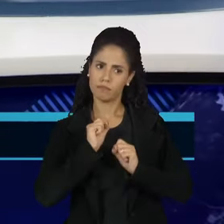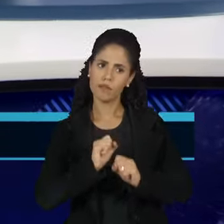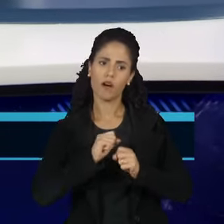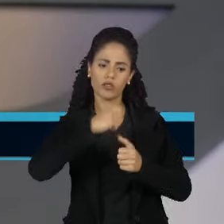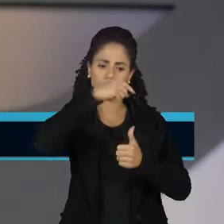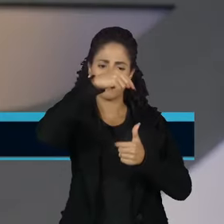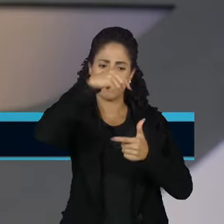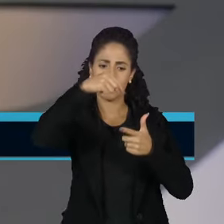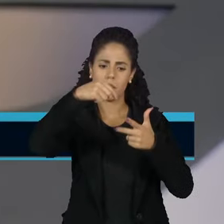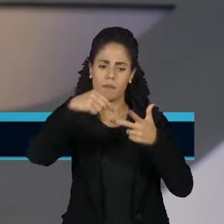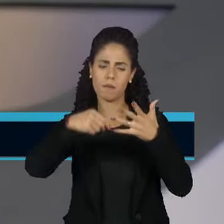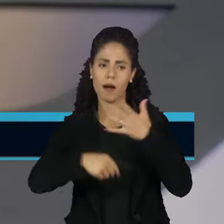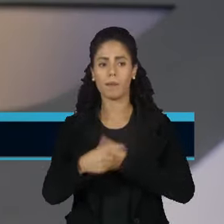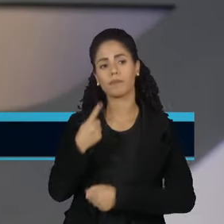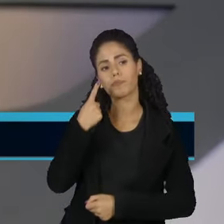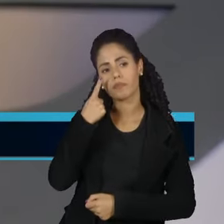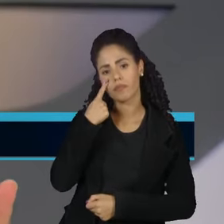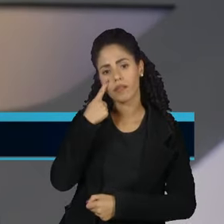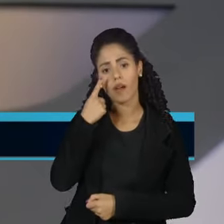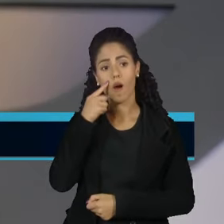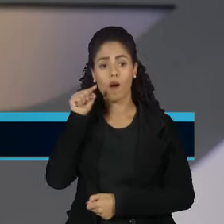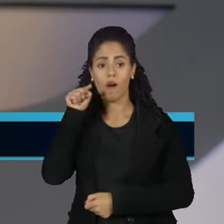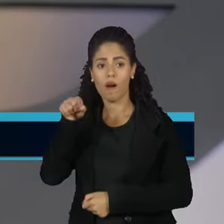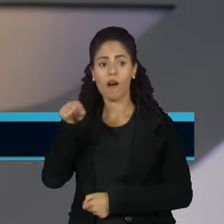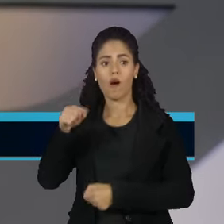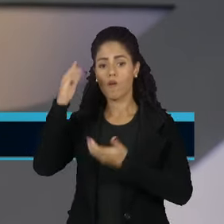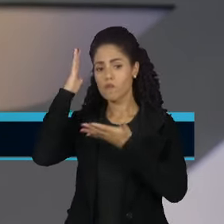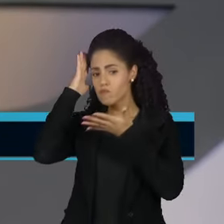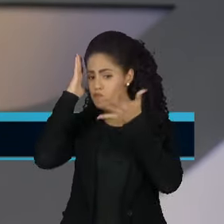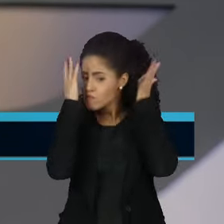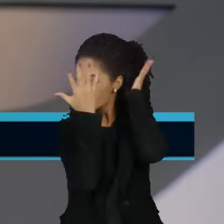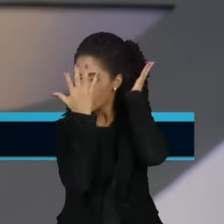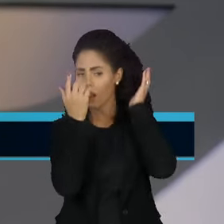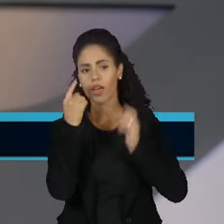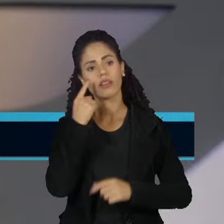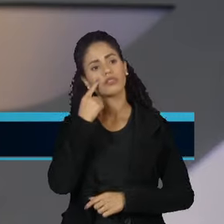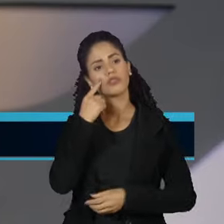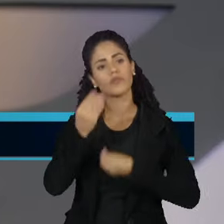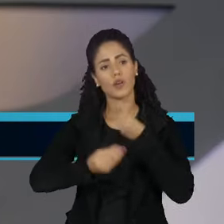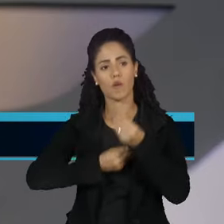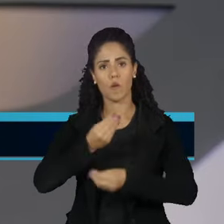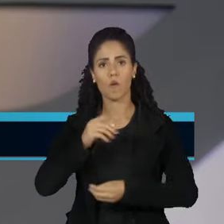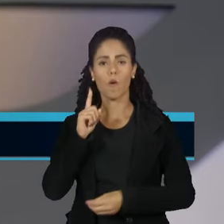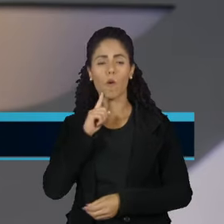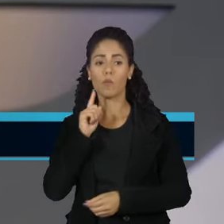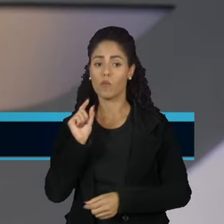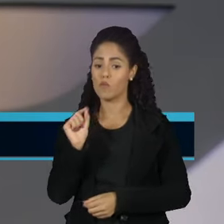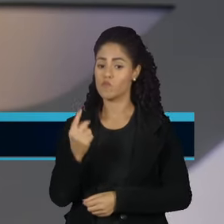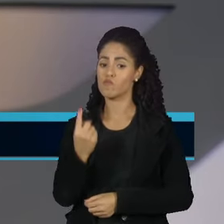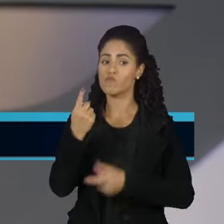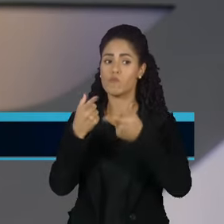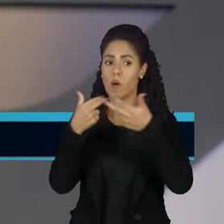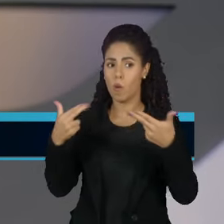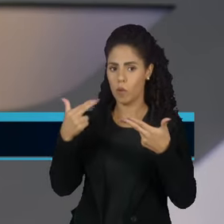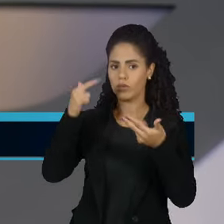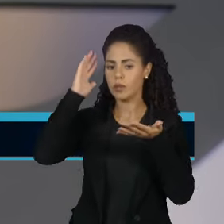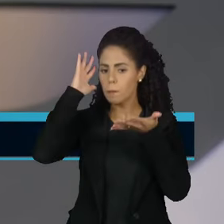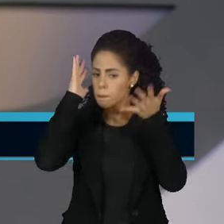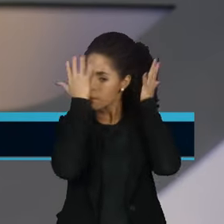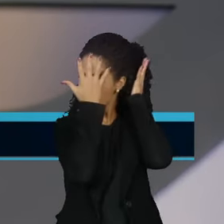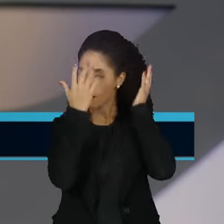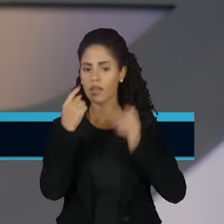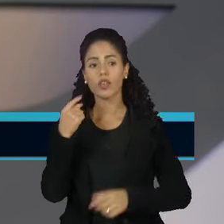né? Uma é que na postura com o Milei, acho que a gente tem que diferenciar aqui. Uma questão é a questão do Milei e